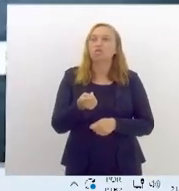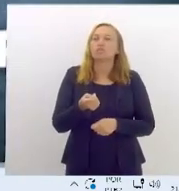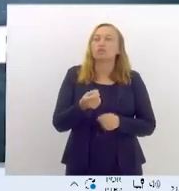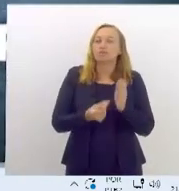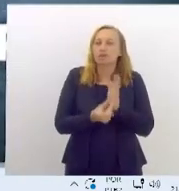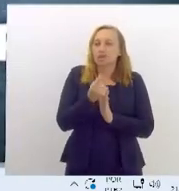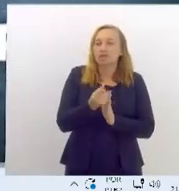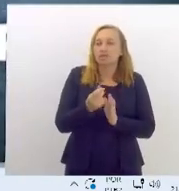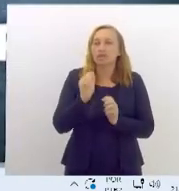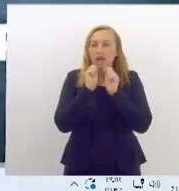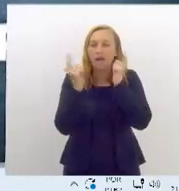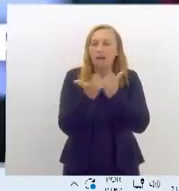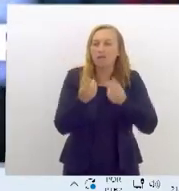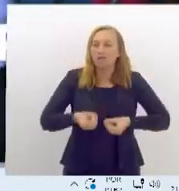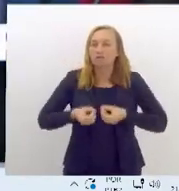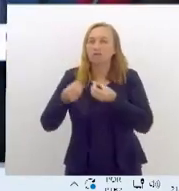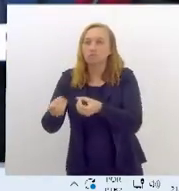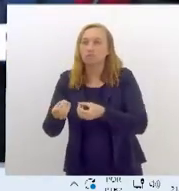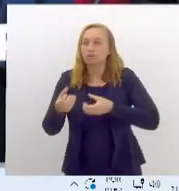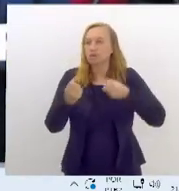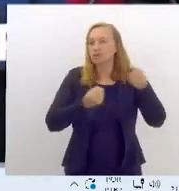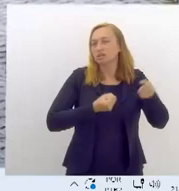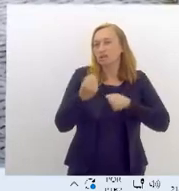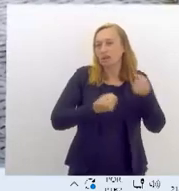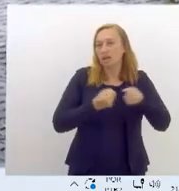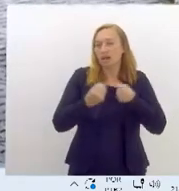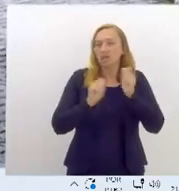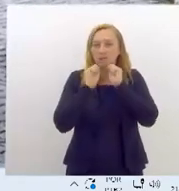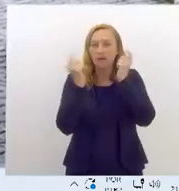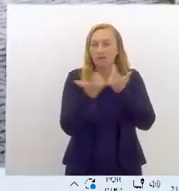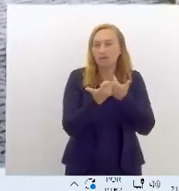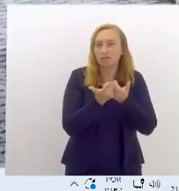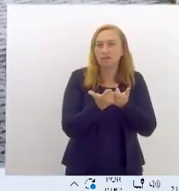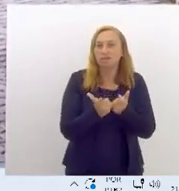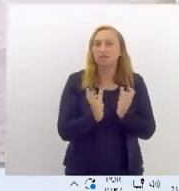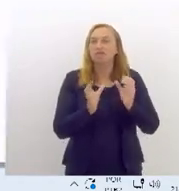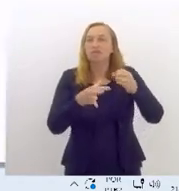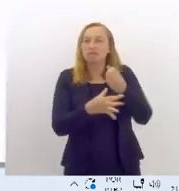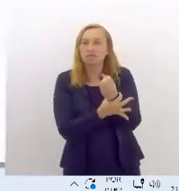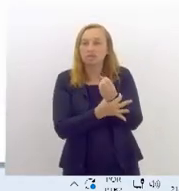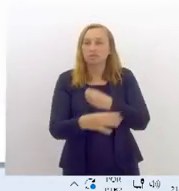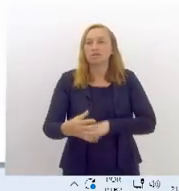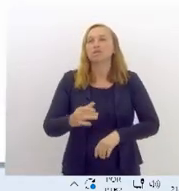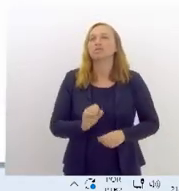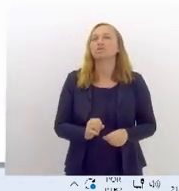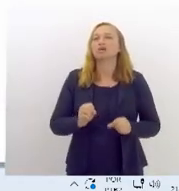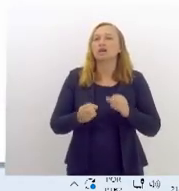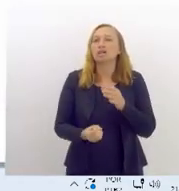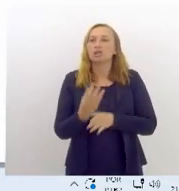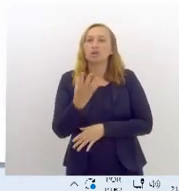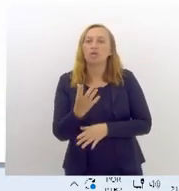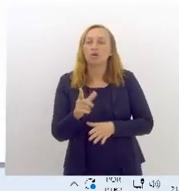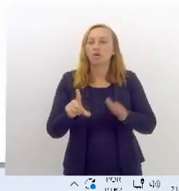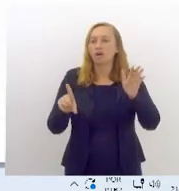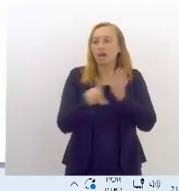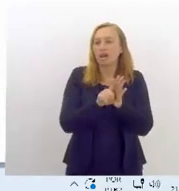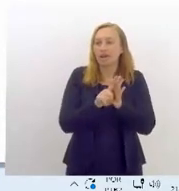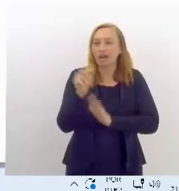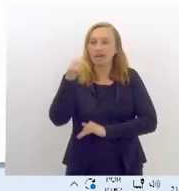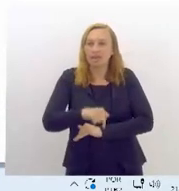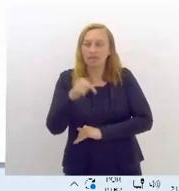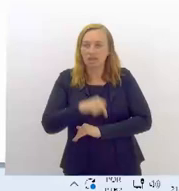do ou veículos da alerj para órgãos públicos e forças de segurança criou o legisla aqui um aplicativo